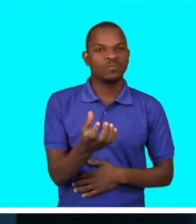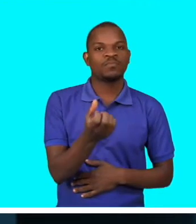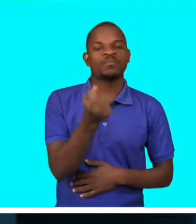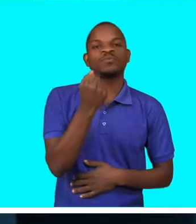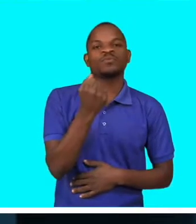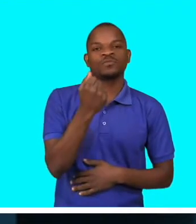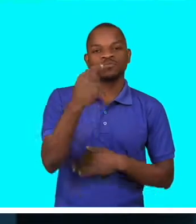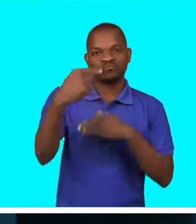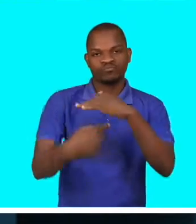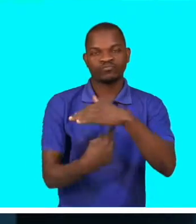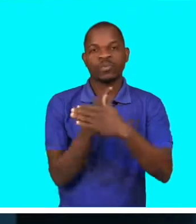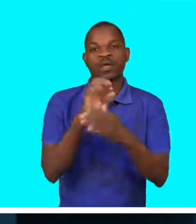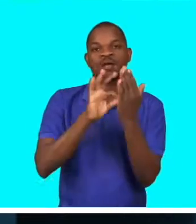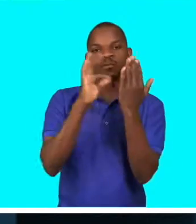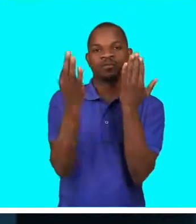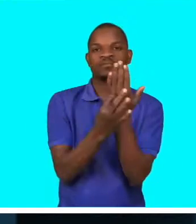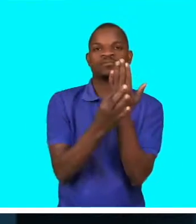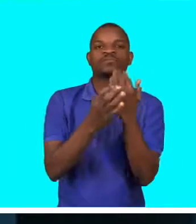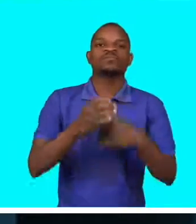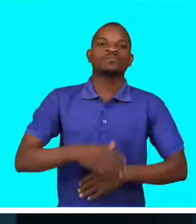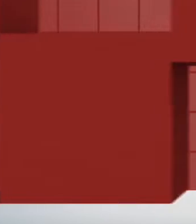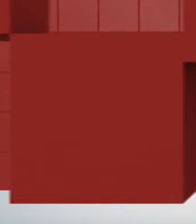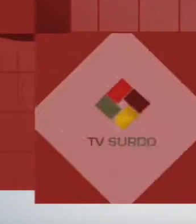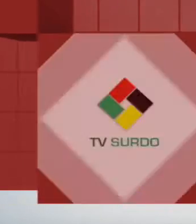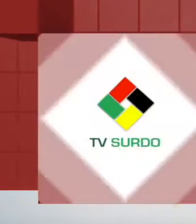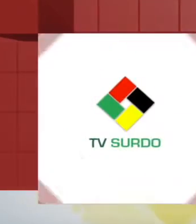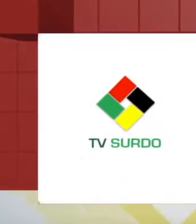são atendidos na MoDefa.